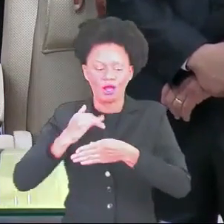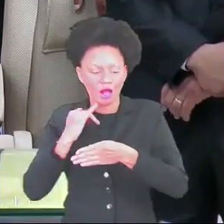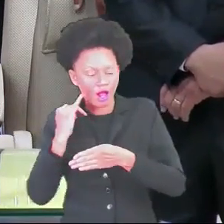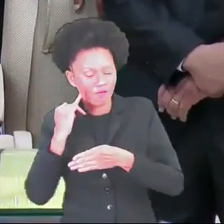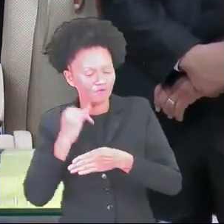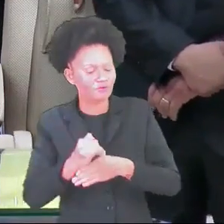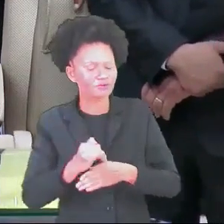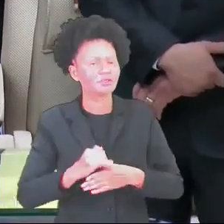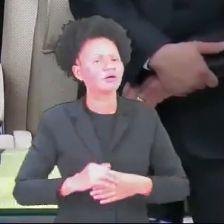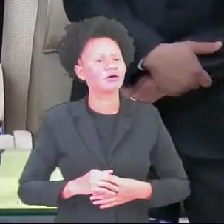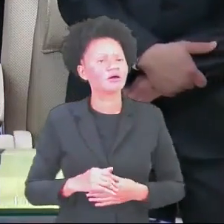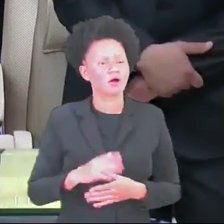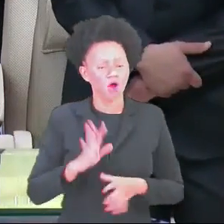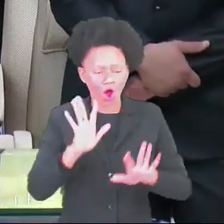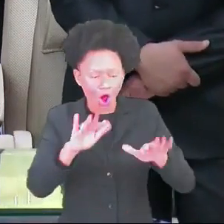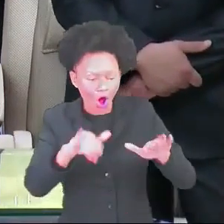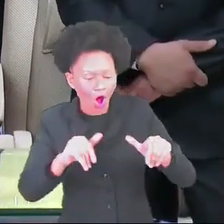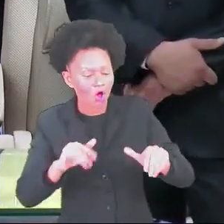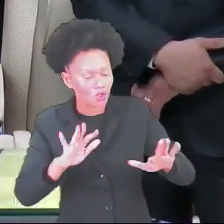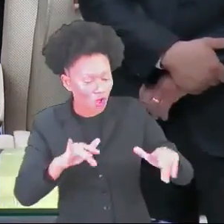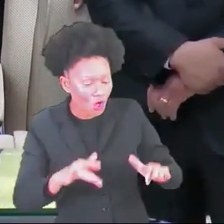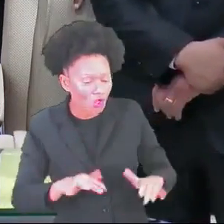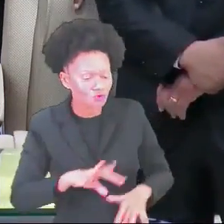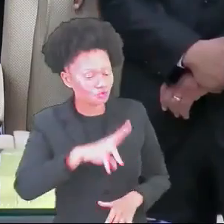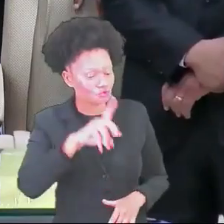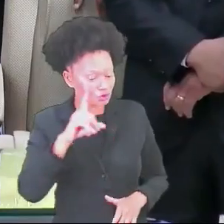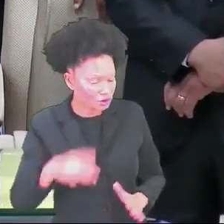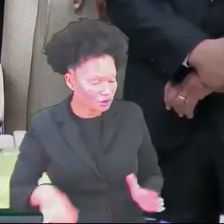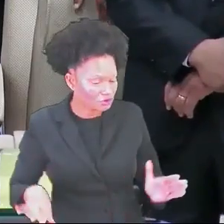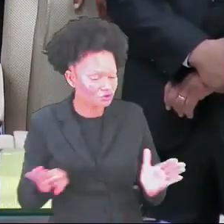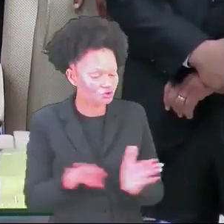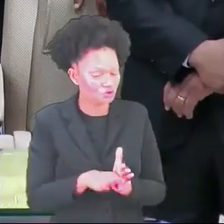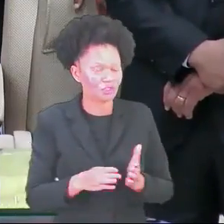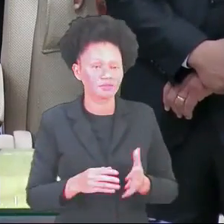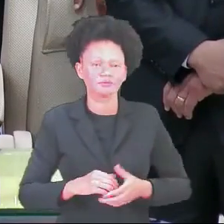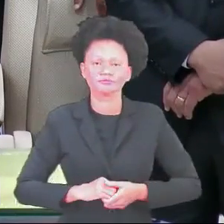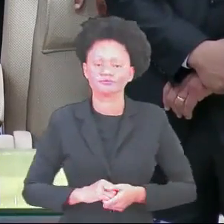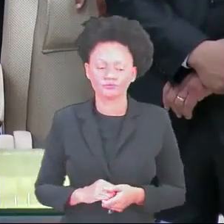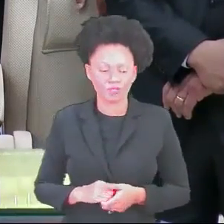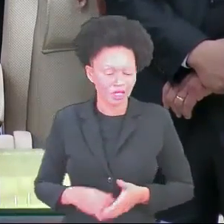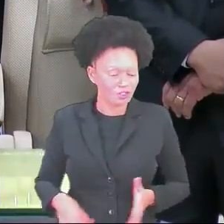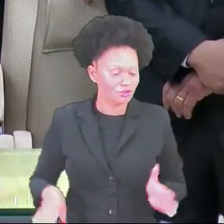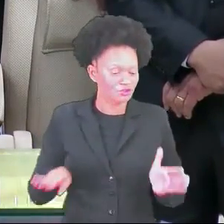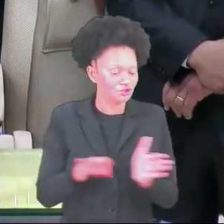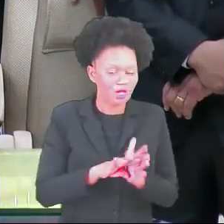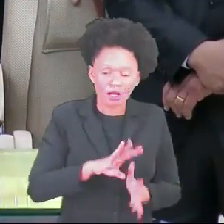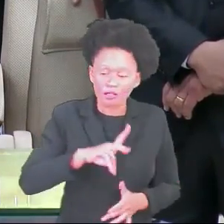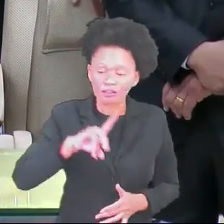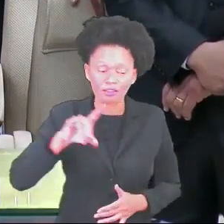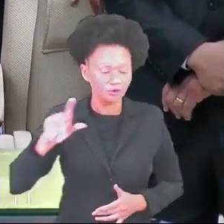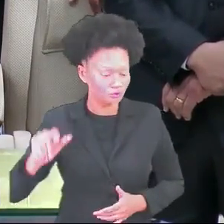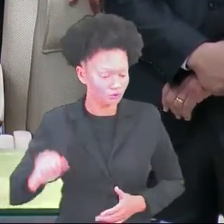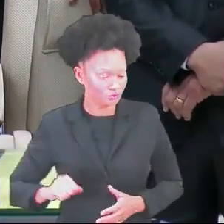ora, olha, é chegada a hora. É chegada a hora.